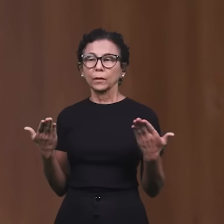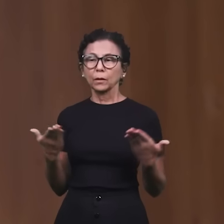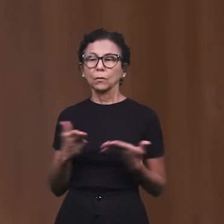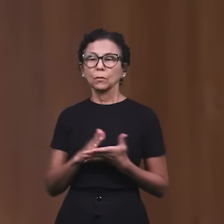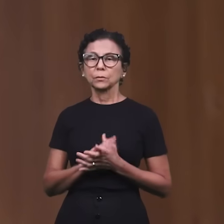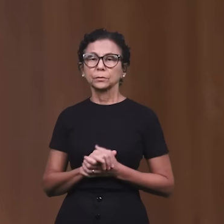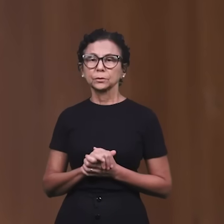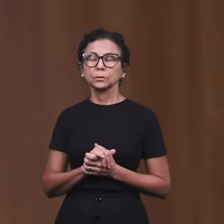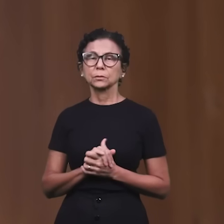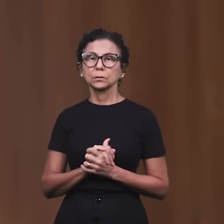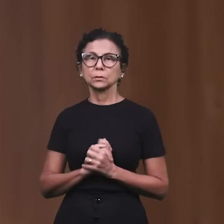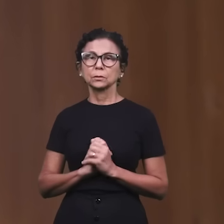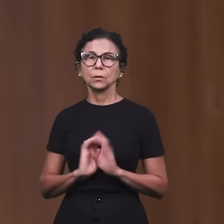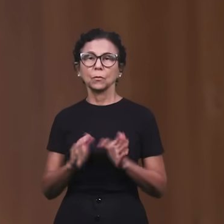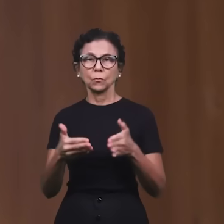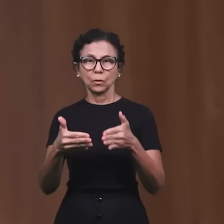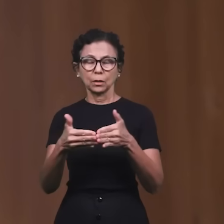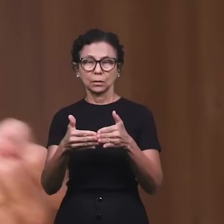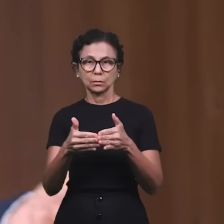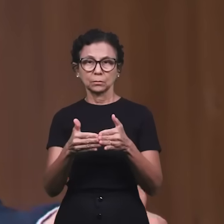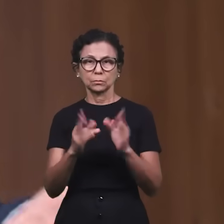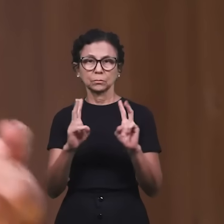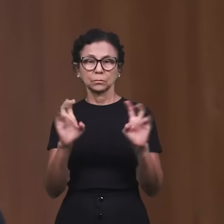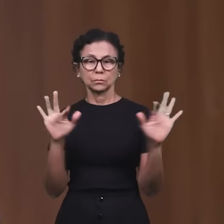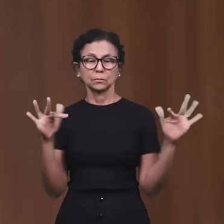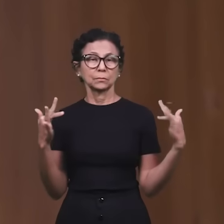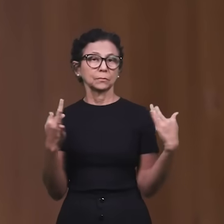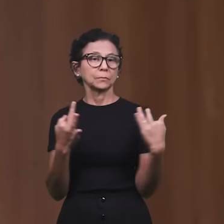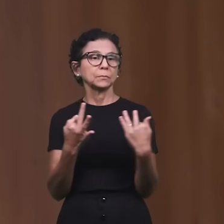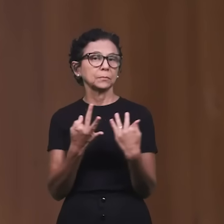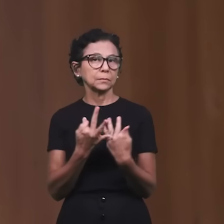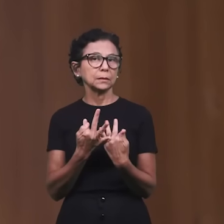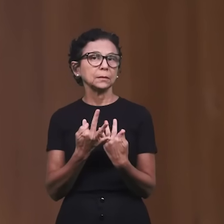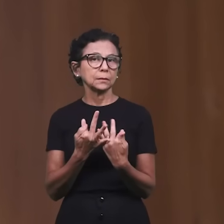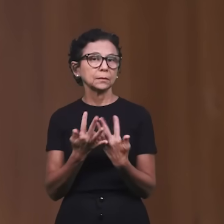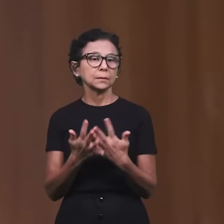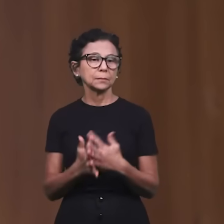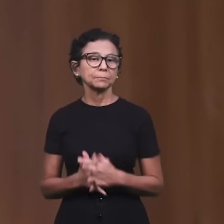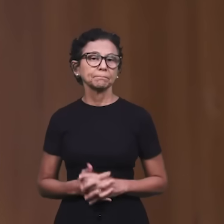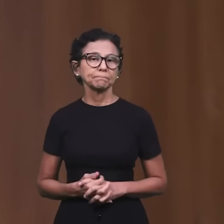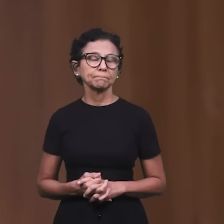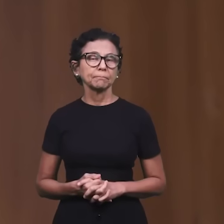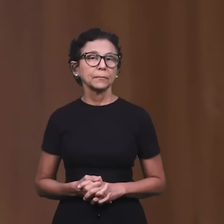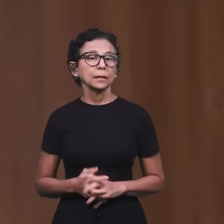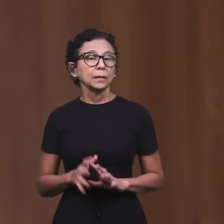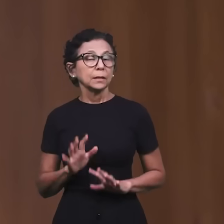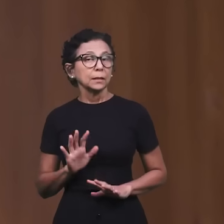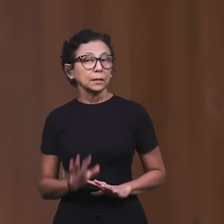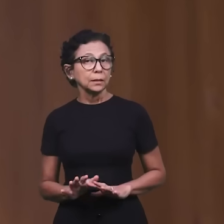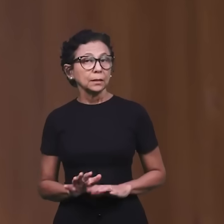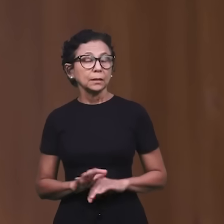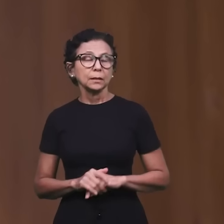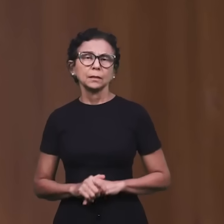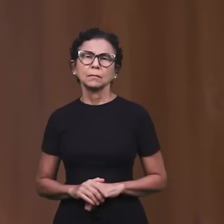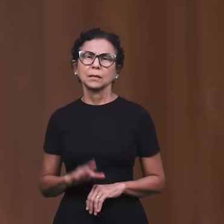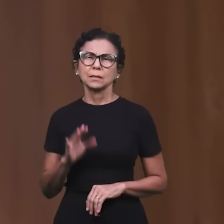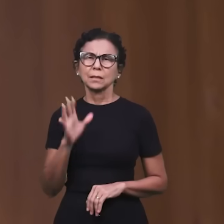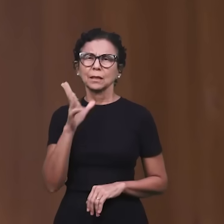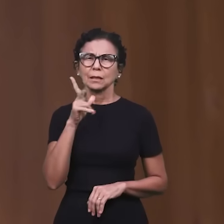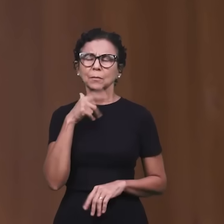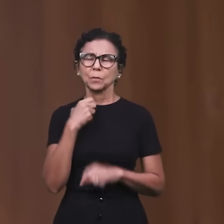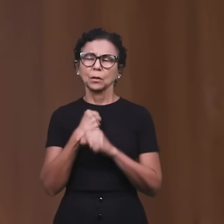para a família. E aí, este dano, ele pode vir com o tempo, com anos,